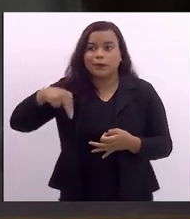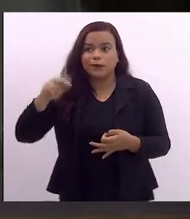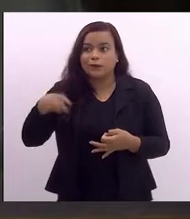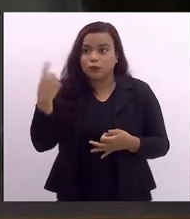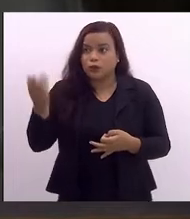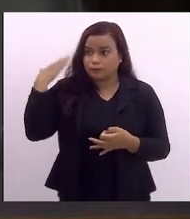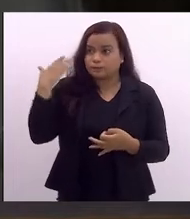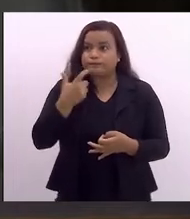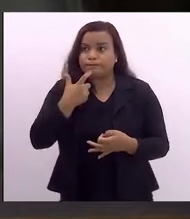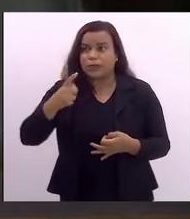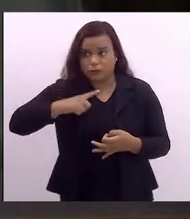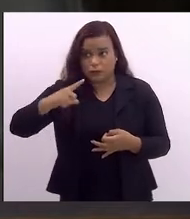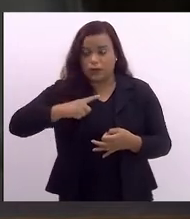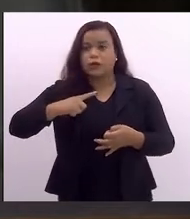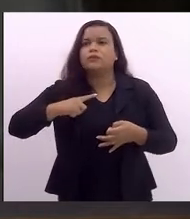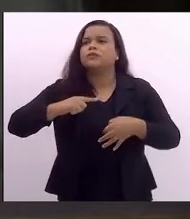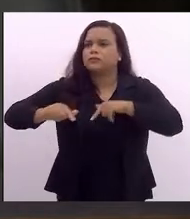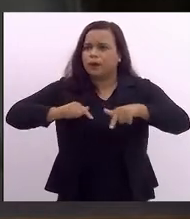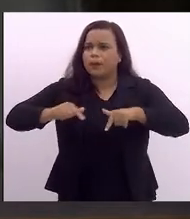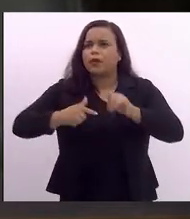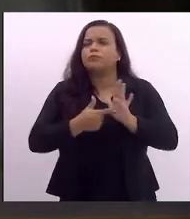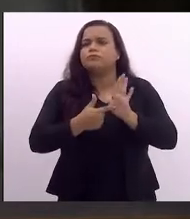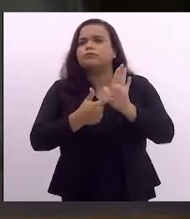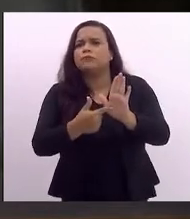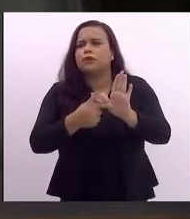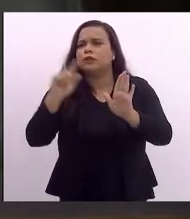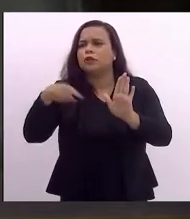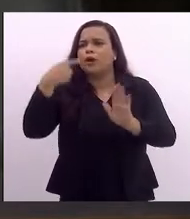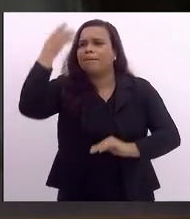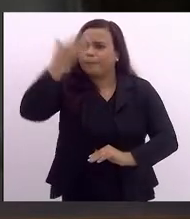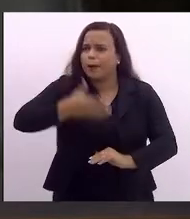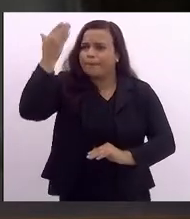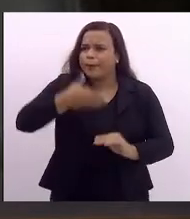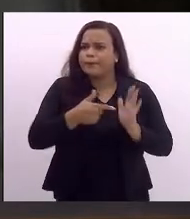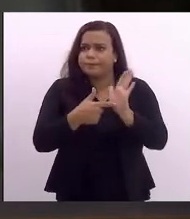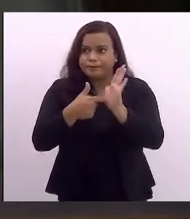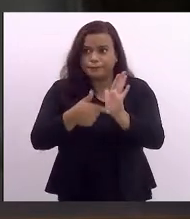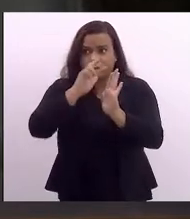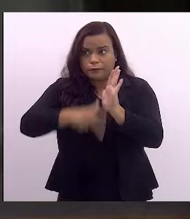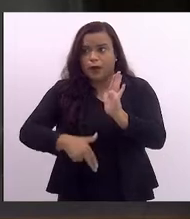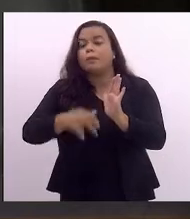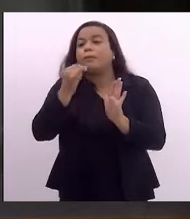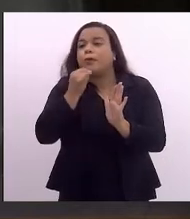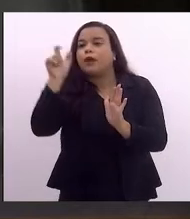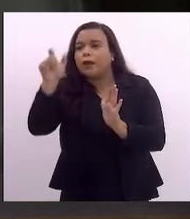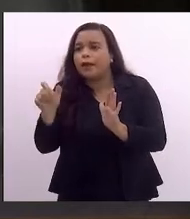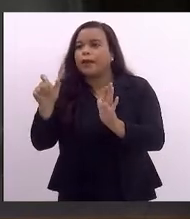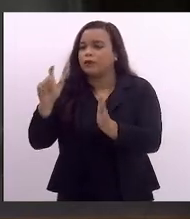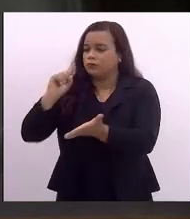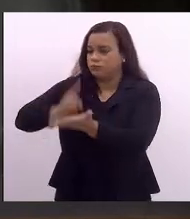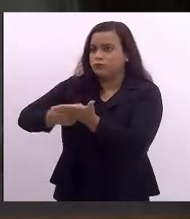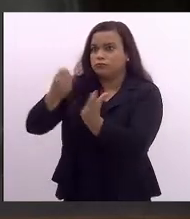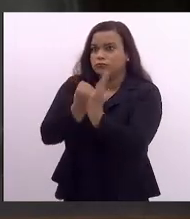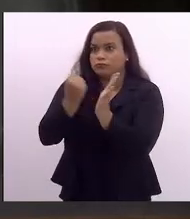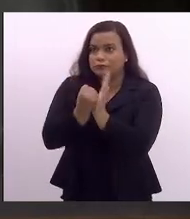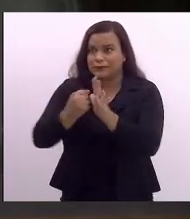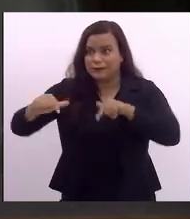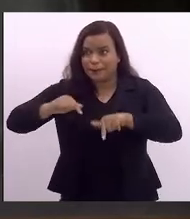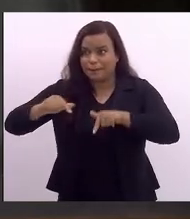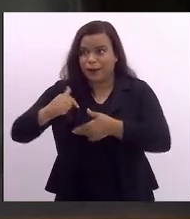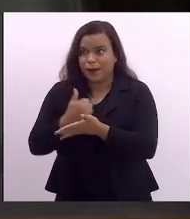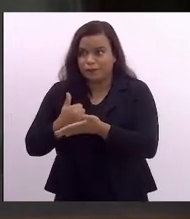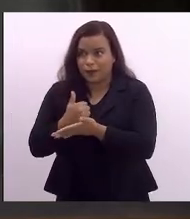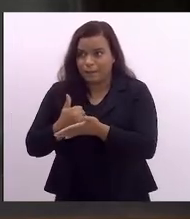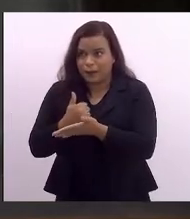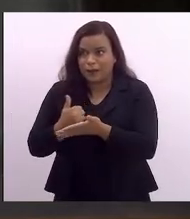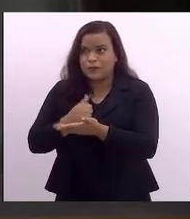caso que, mesmo a gente apresentando provas no seguinte sentido, ele tinha vínculo empregatício com uma drogaria no Meier, ele